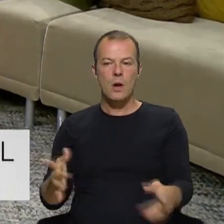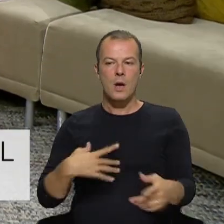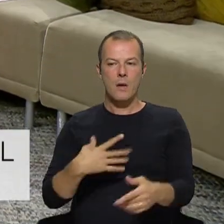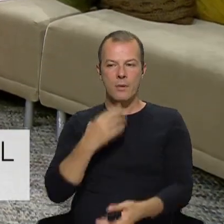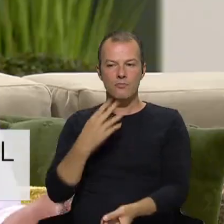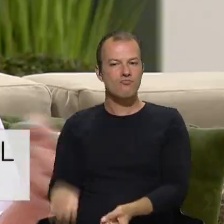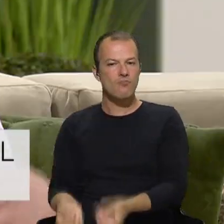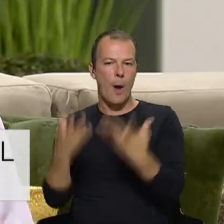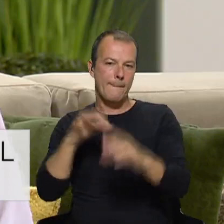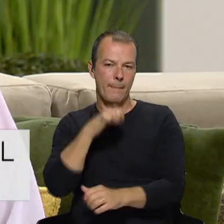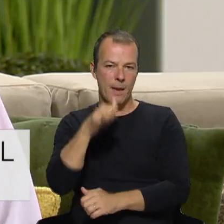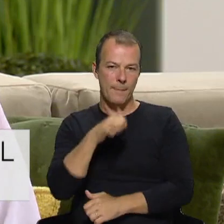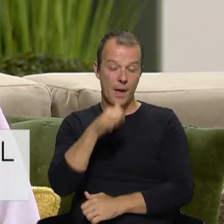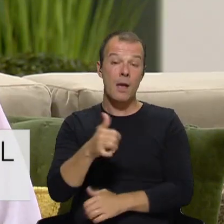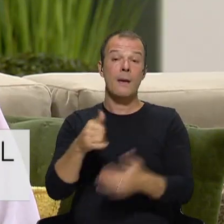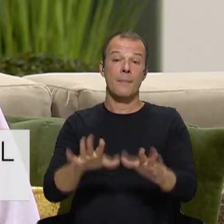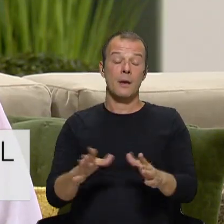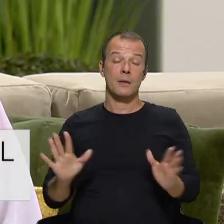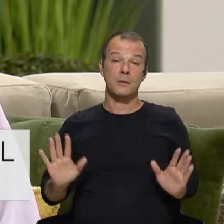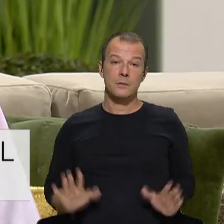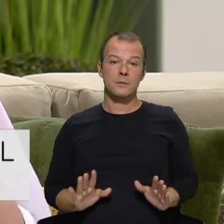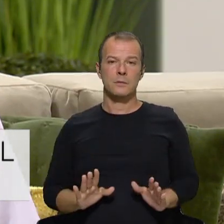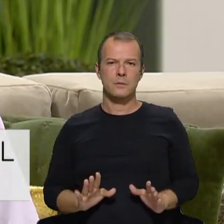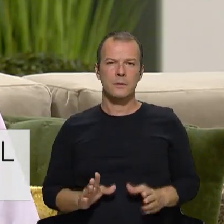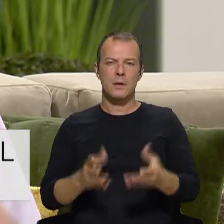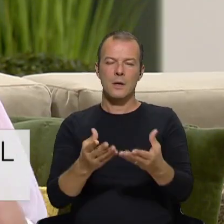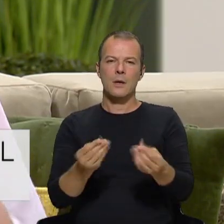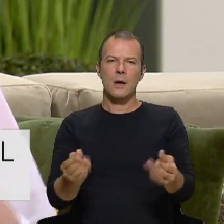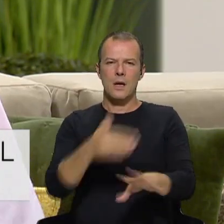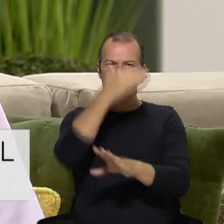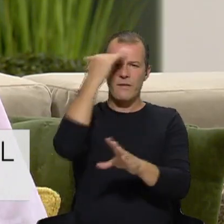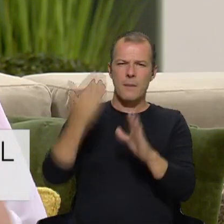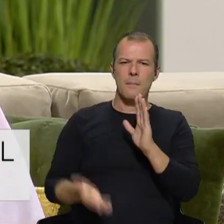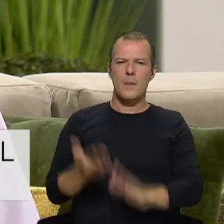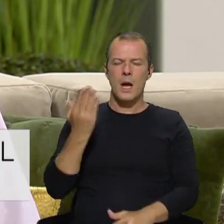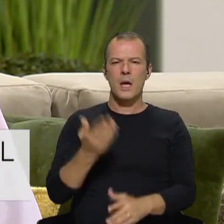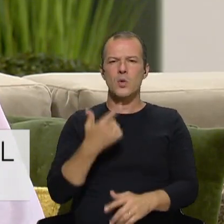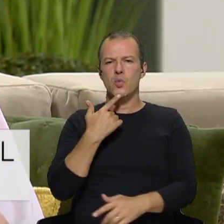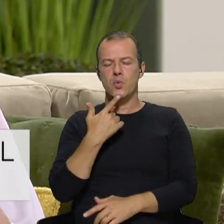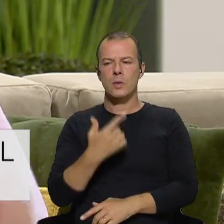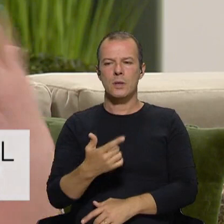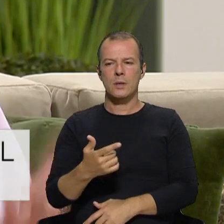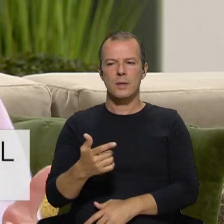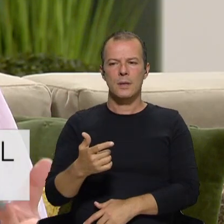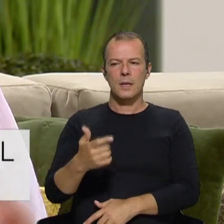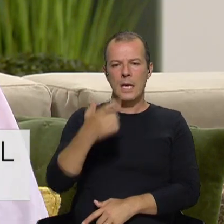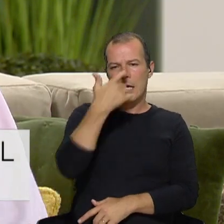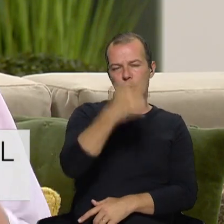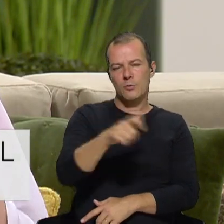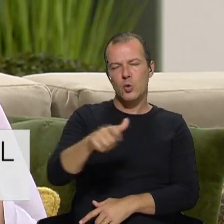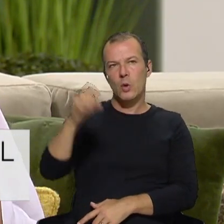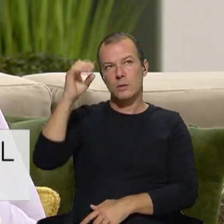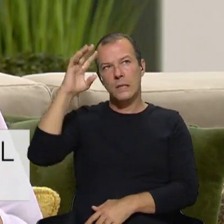sucedeu, mas que é assim... Há muito mais dificuldade do que as pessoas percebem.